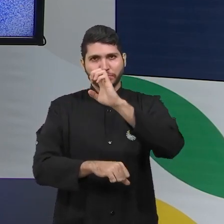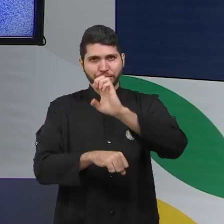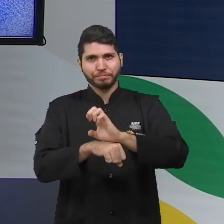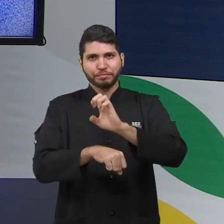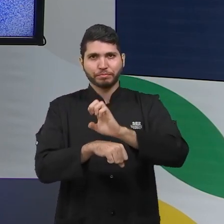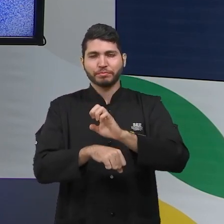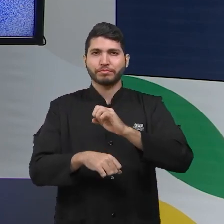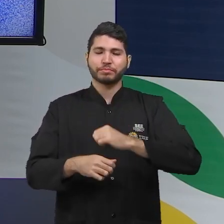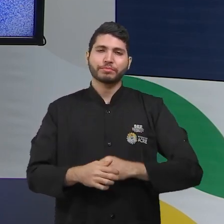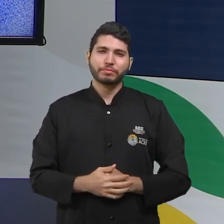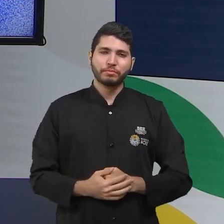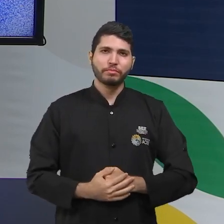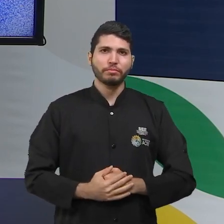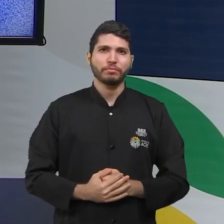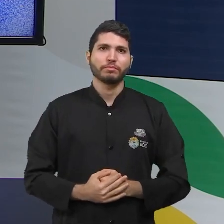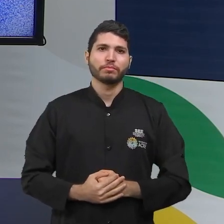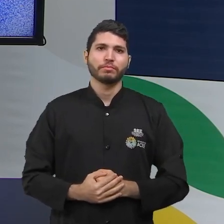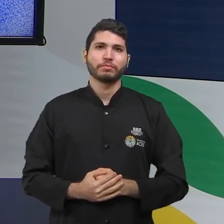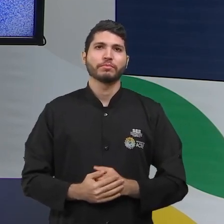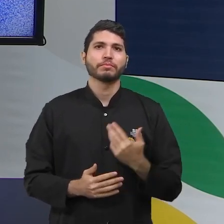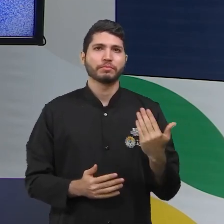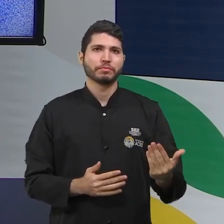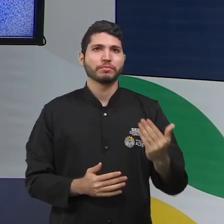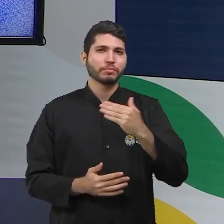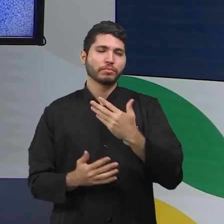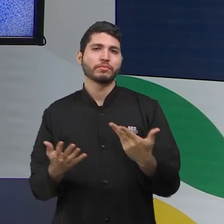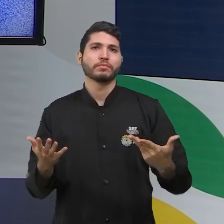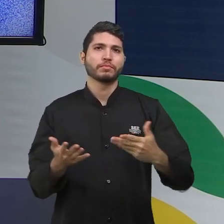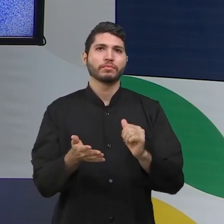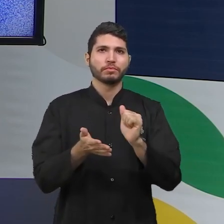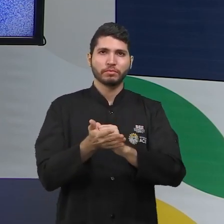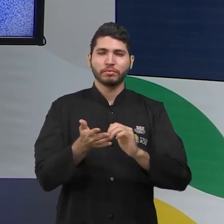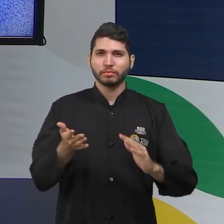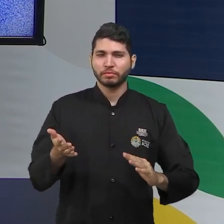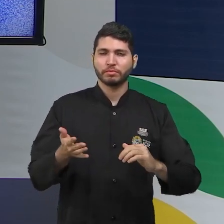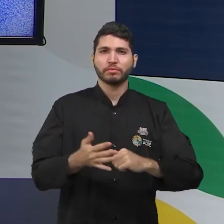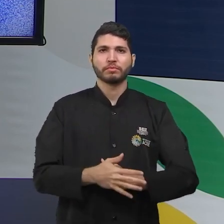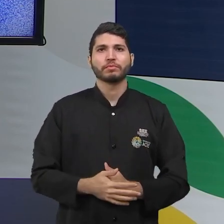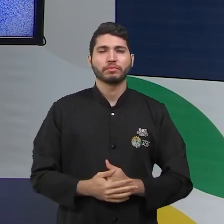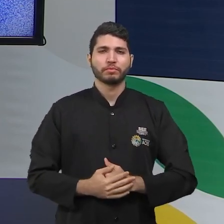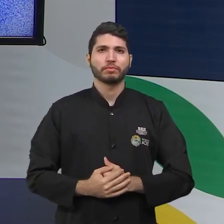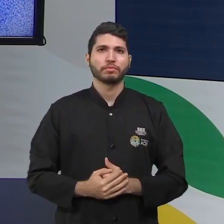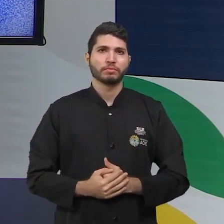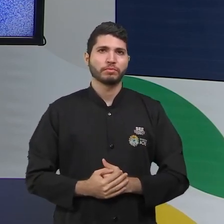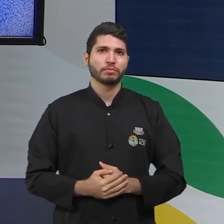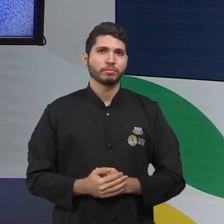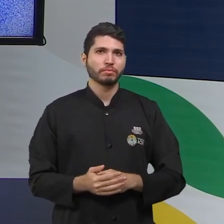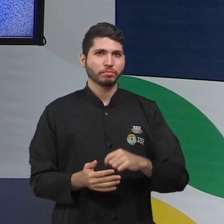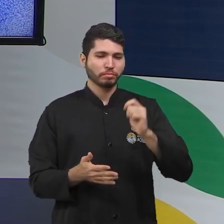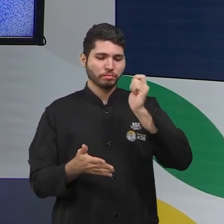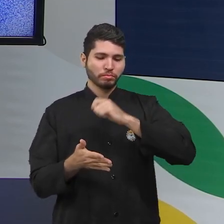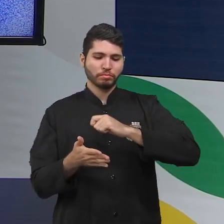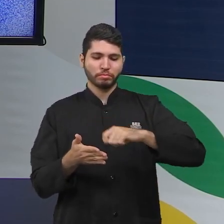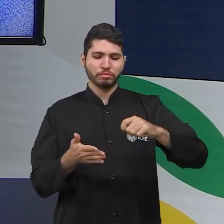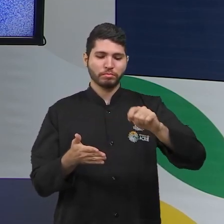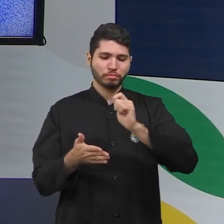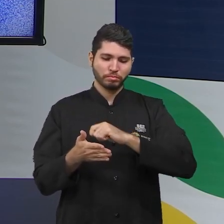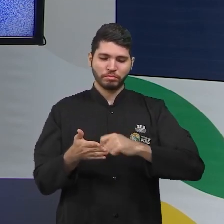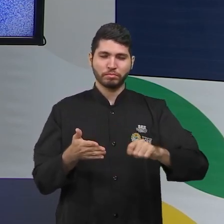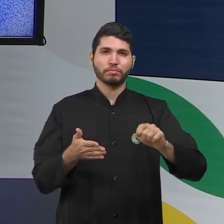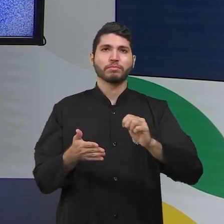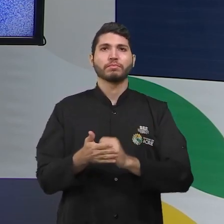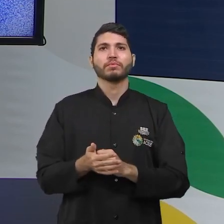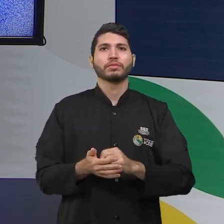nosso conhecimento e saber se a gente aprendeu um pouquinho sobre o grafite, tá? Então, anota aí no seu caderno as respostas que você